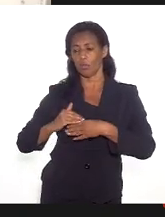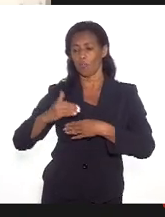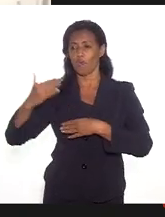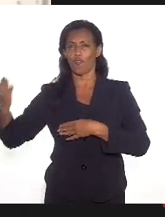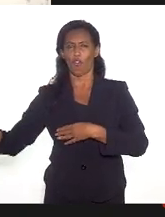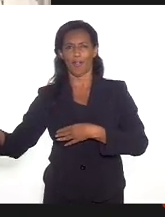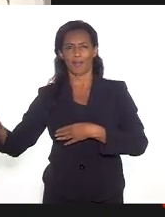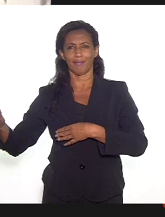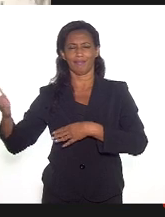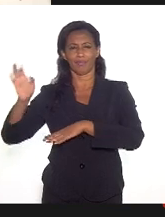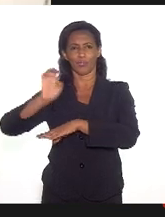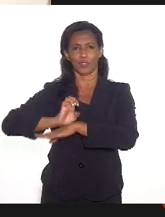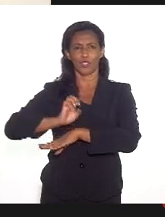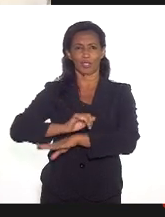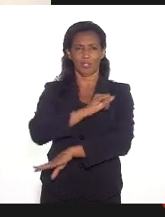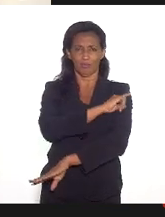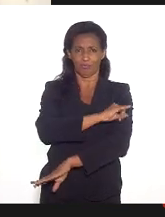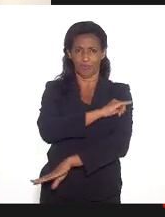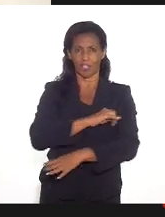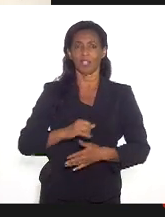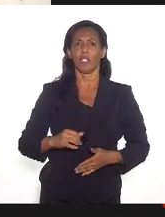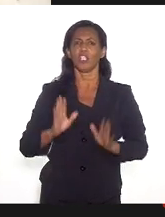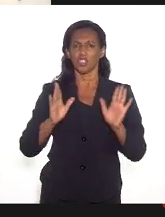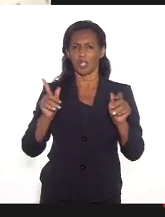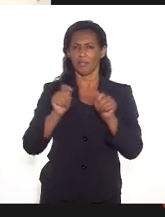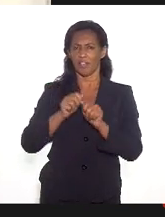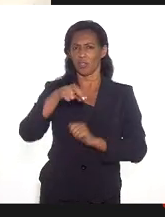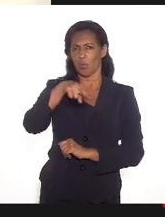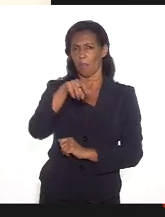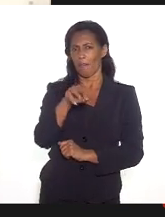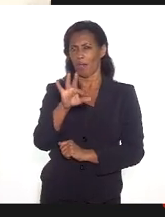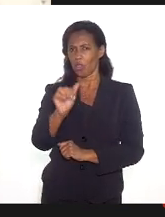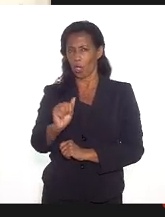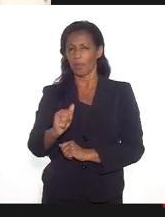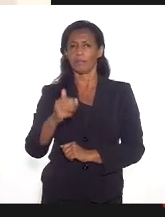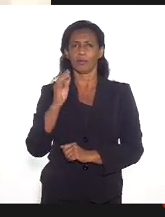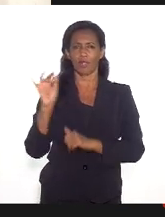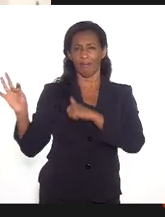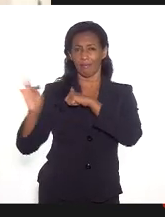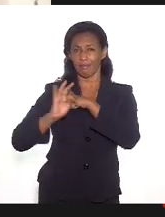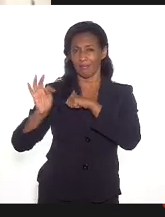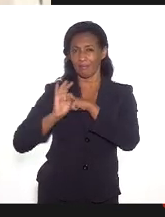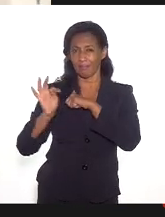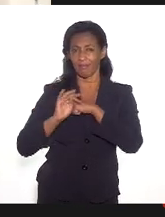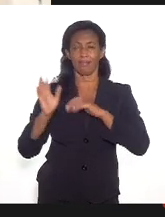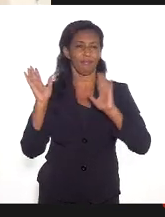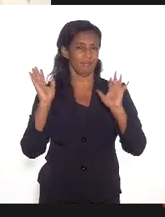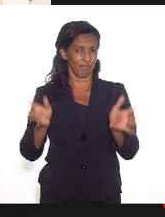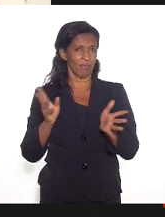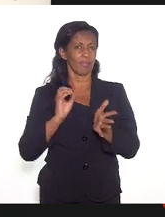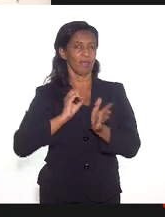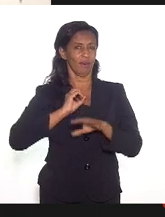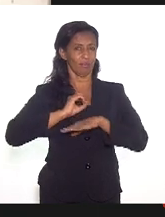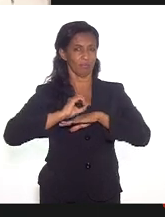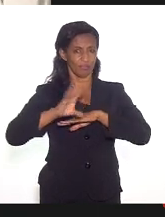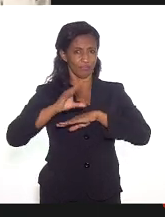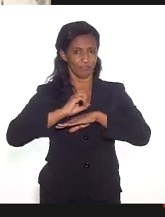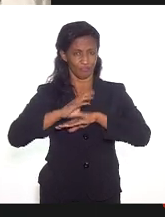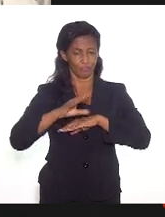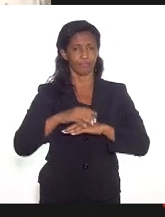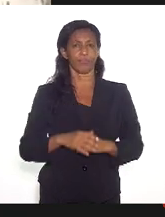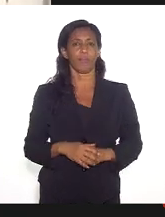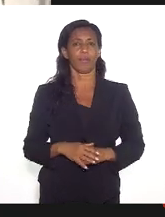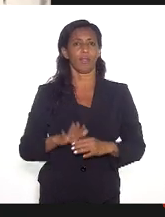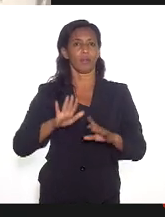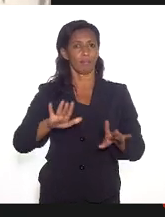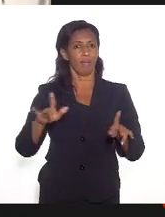Rio de Janeiro. A gente fez uma nota técnica sobre isso, depois a gente pode estar passando para as pessoas presentes aqui que ainda não têm.